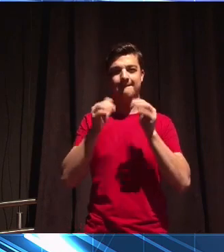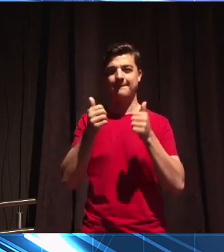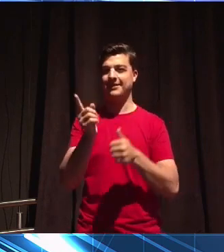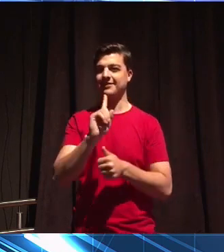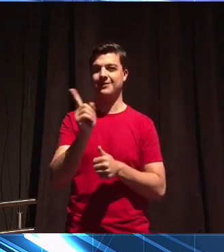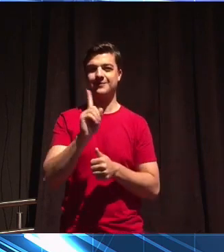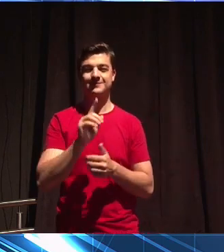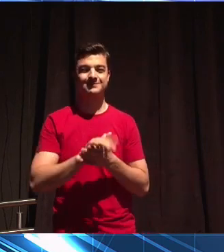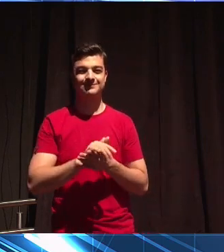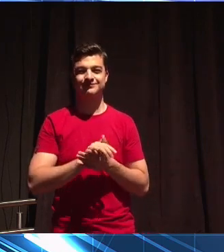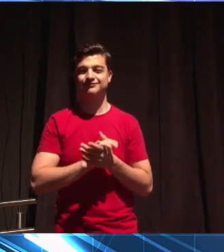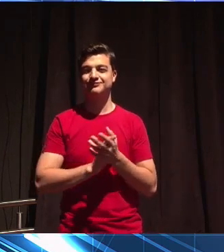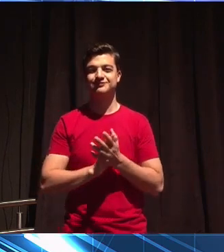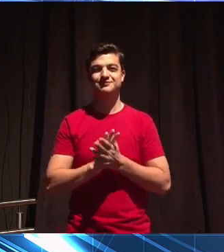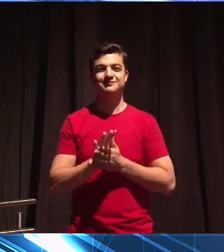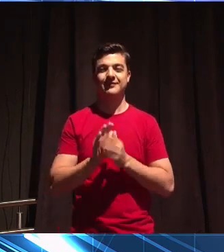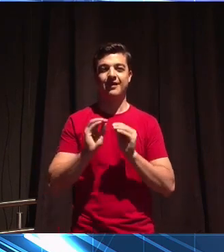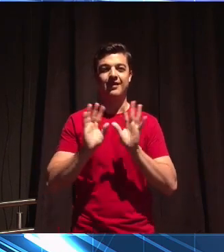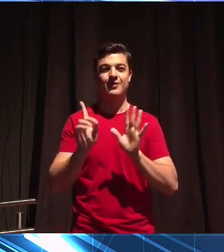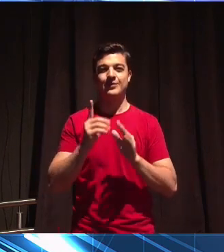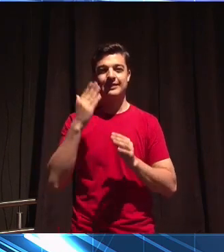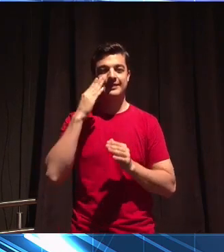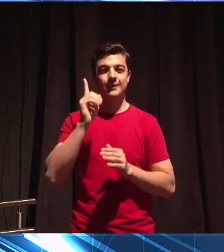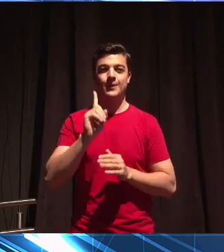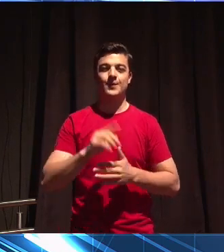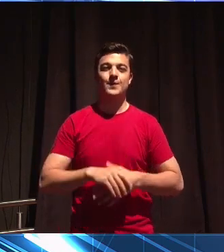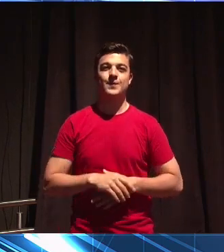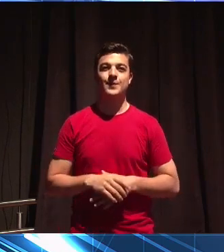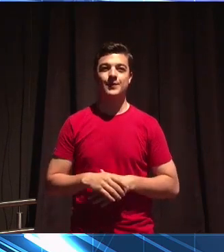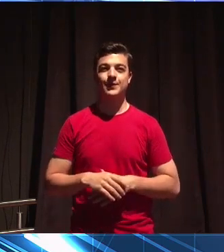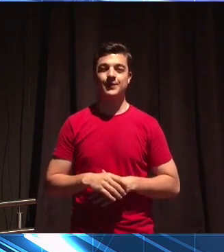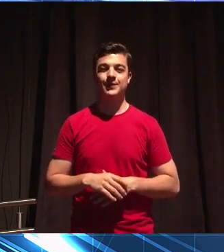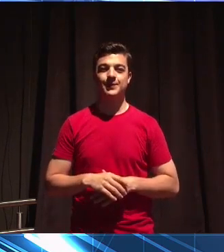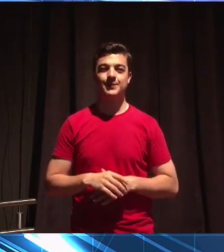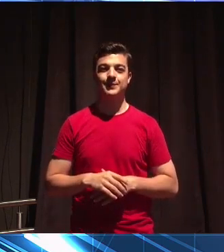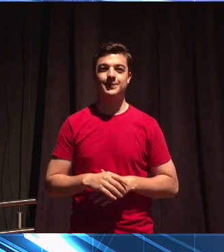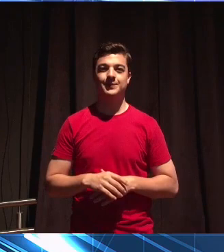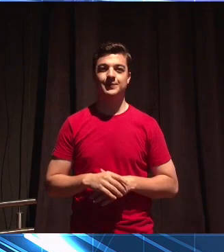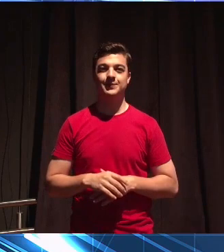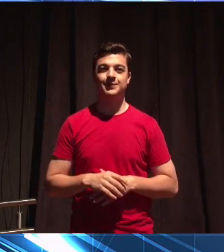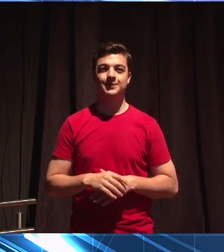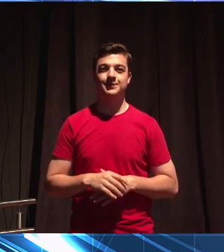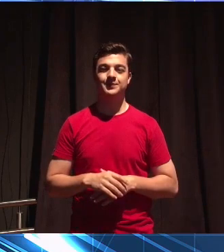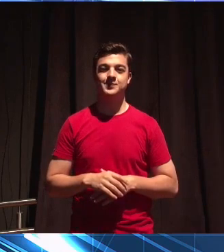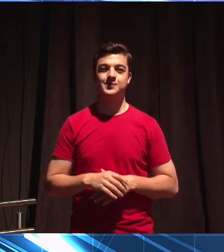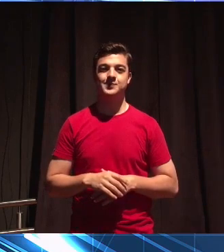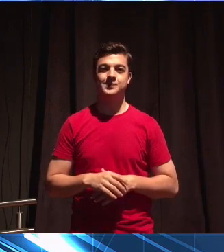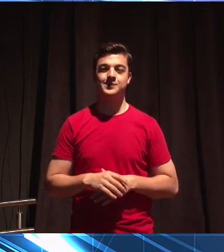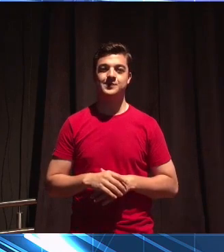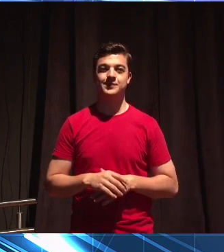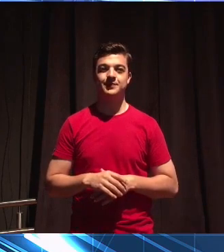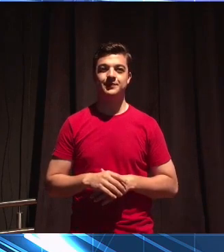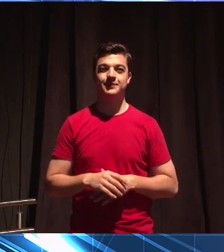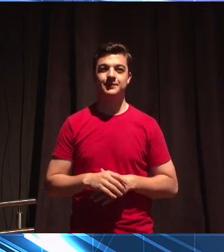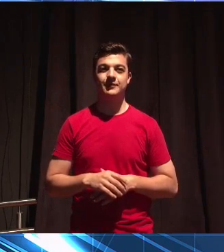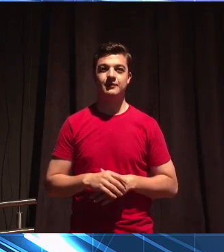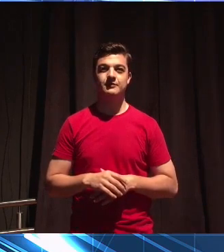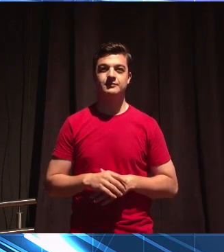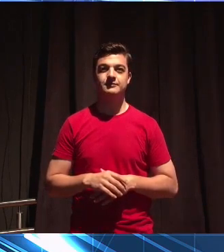interface cérebro-computador, que, de novo, não é o único método para a gente lidar, e a neurotecnologia, respectivamente.